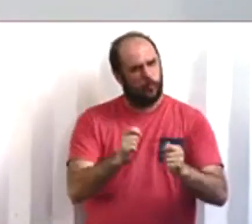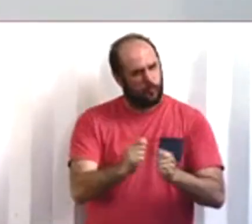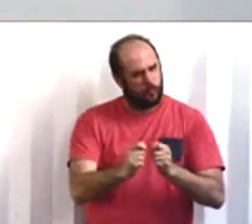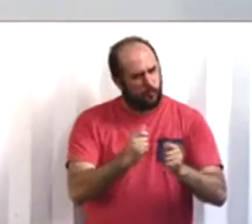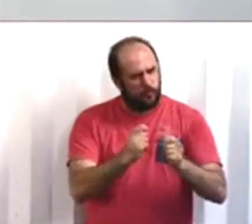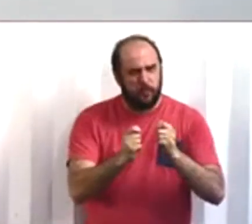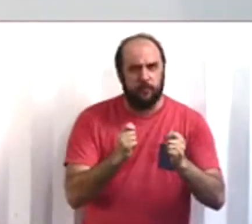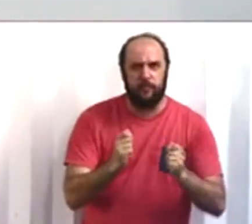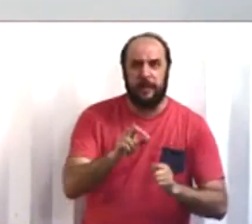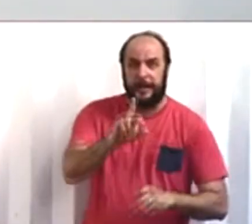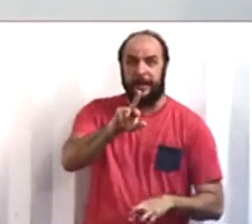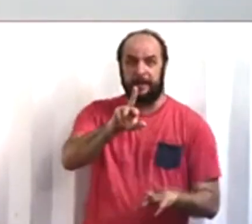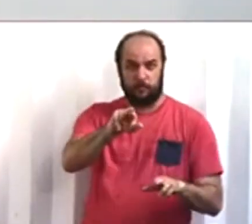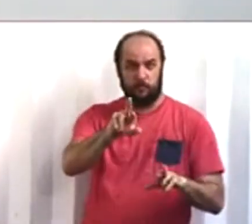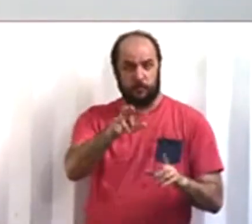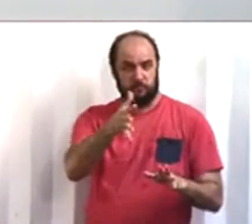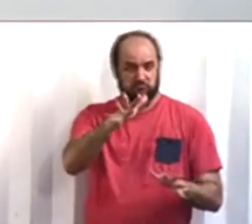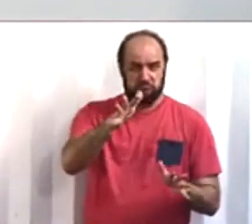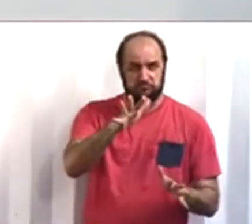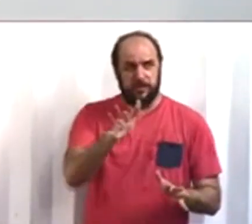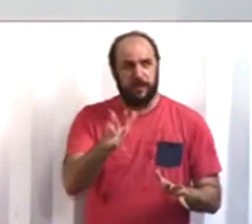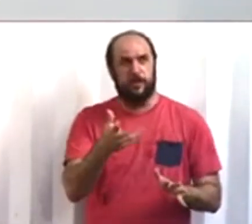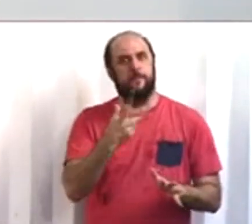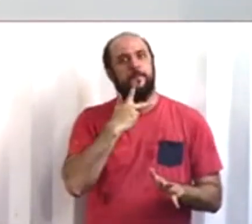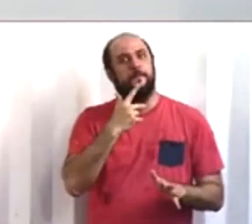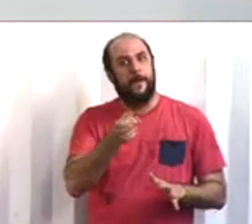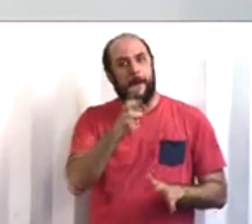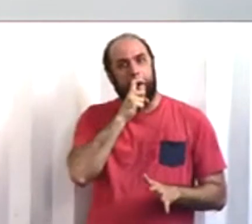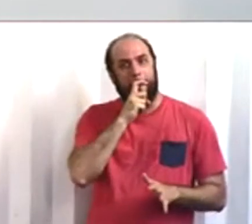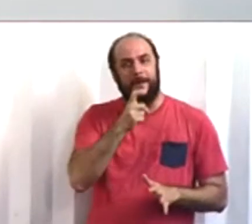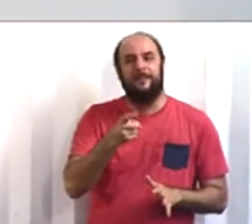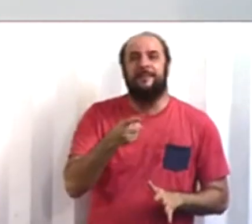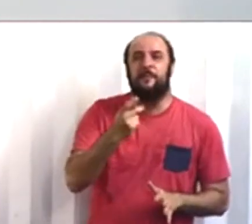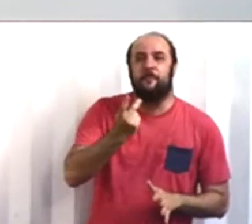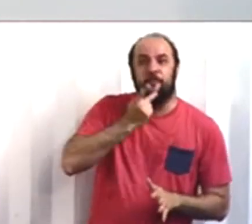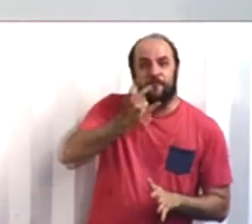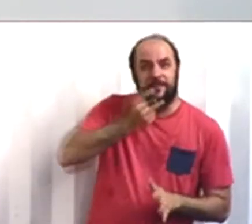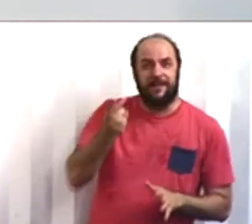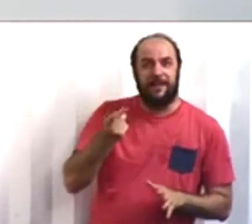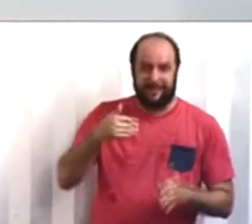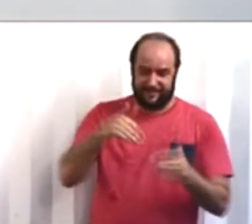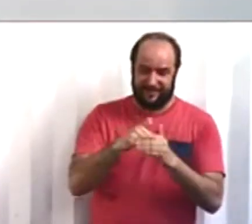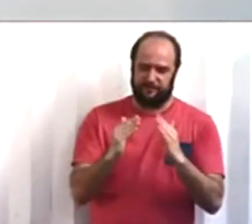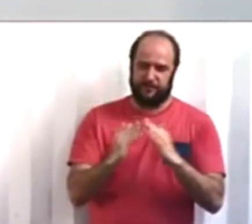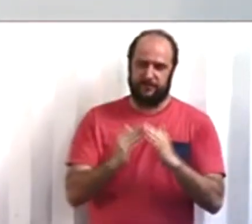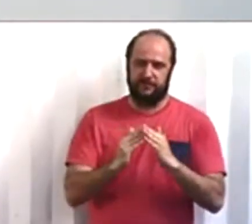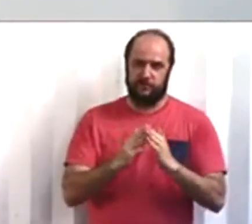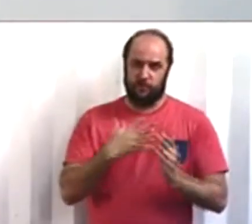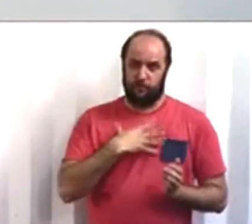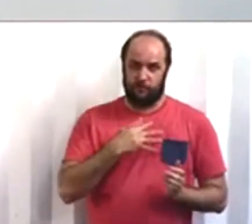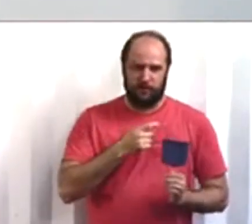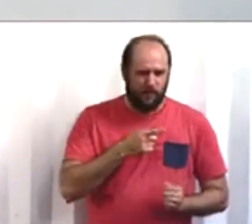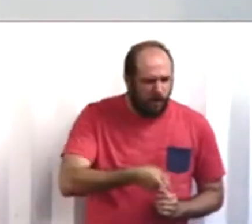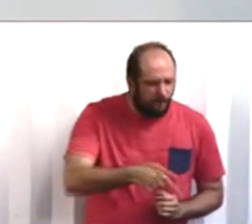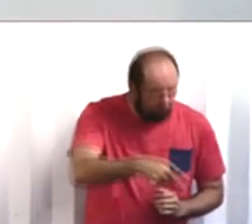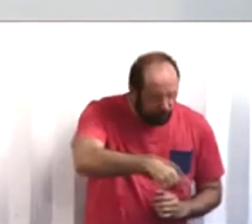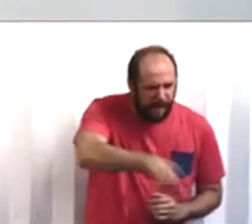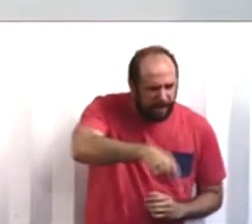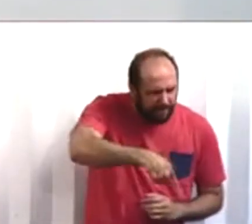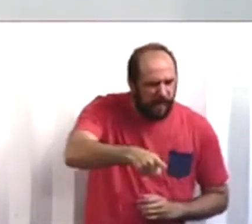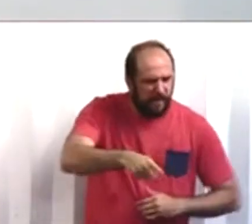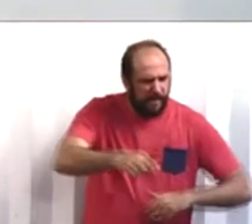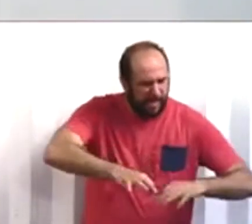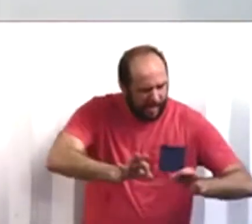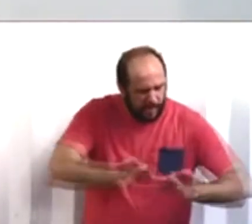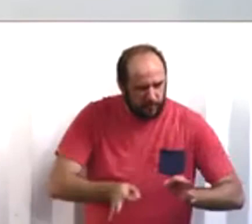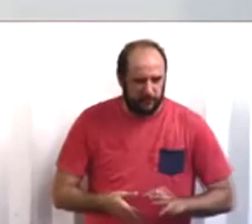mais ou menos como aquela que o pai ou a mãe diz para os filhos dentro de casa: faça isso, filho. E ele